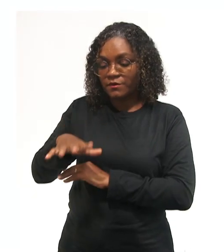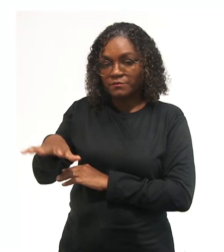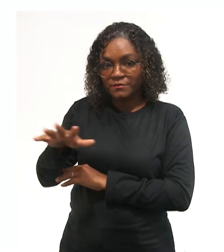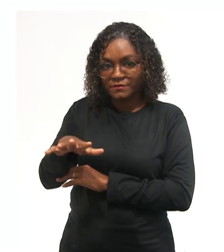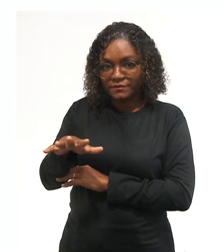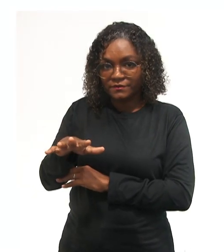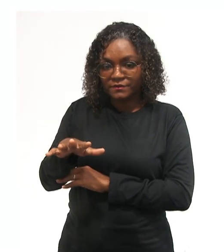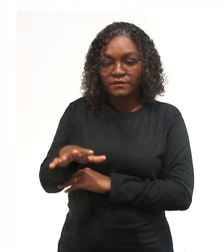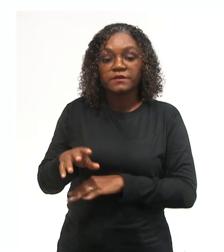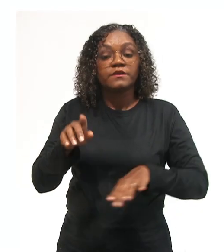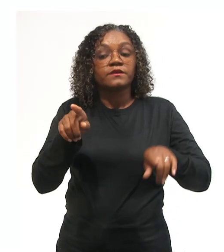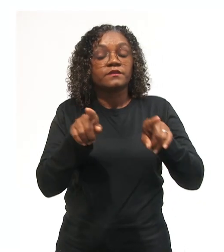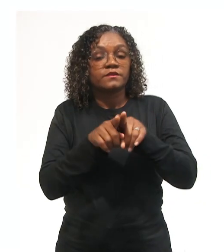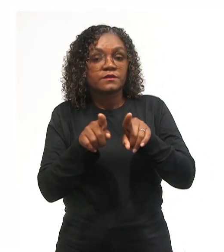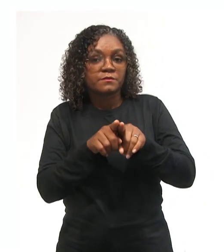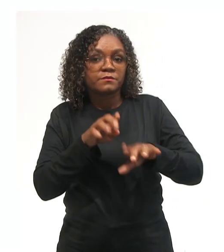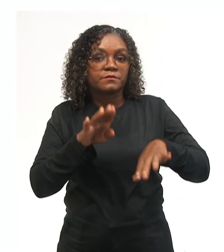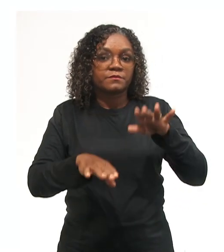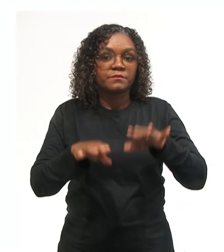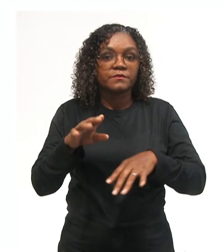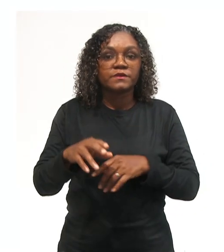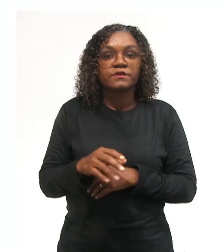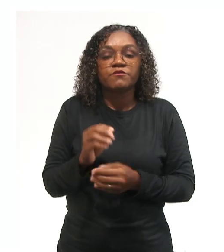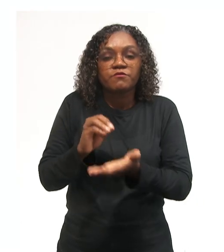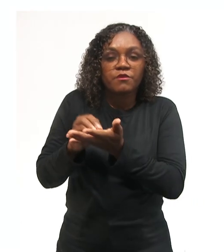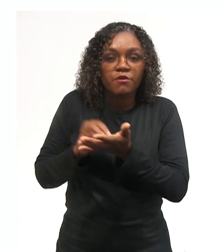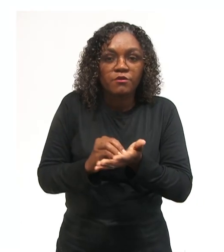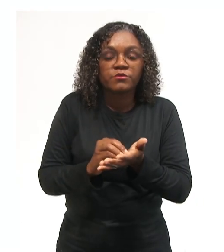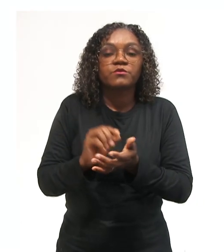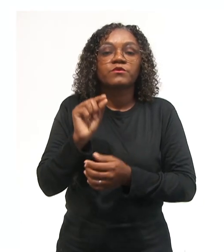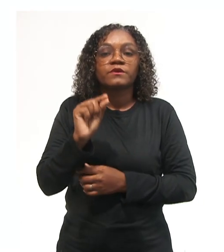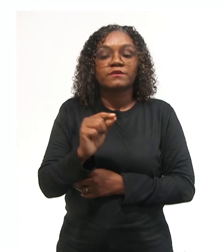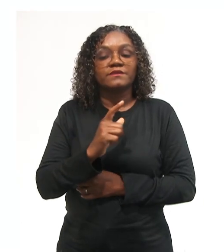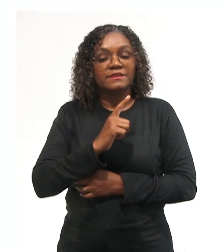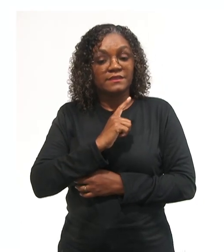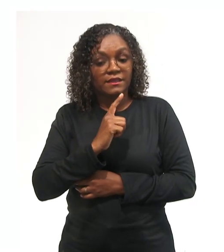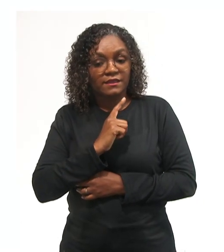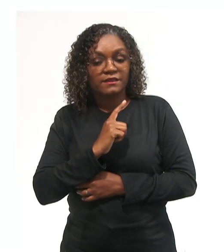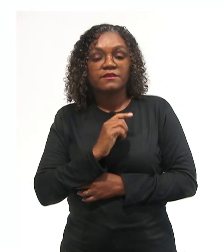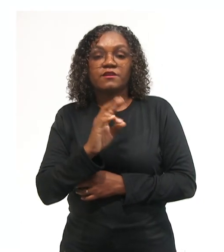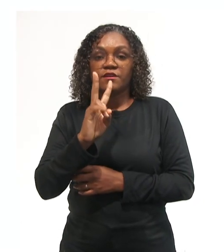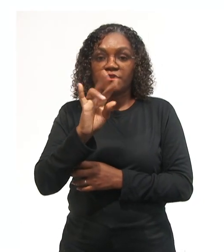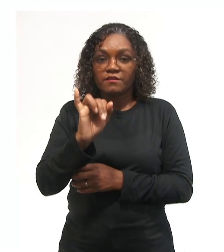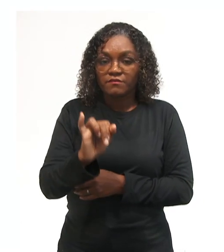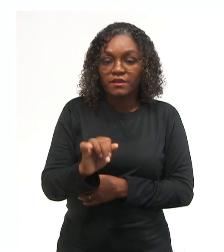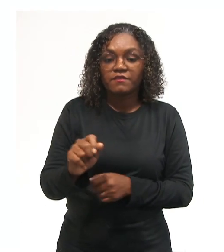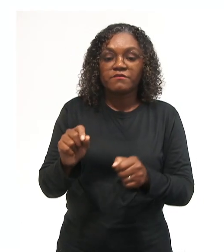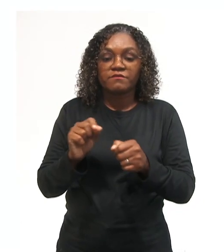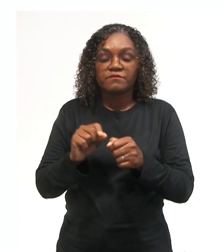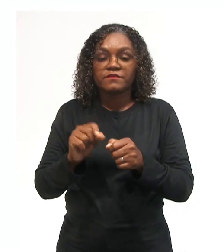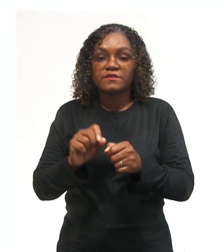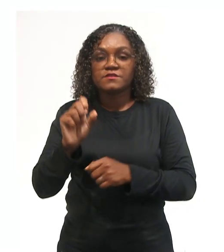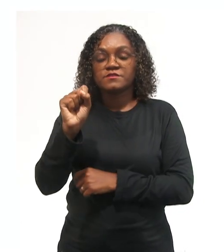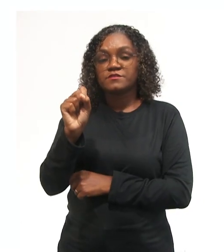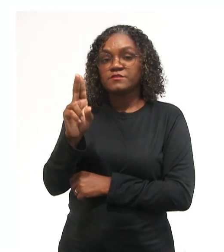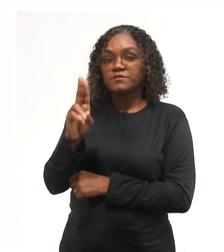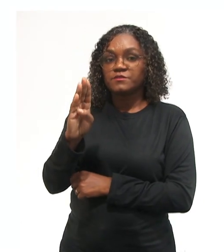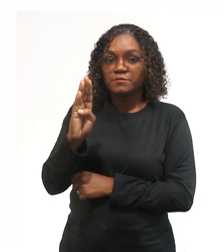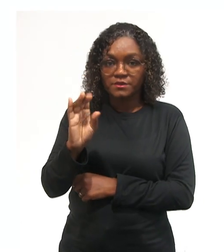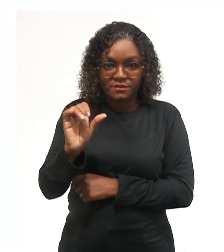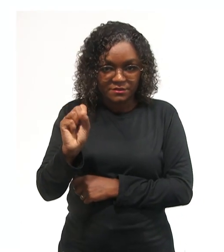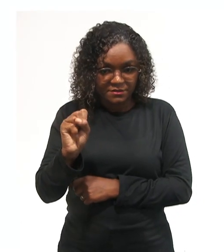de mercados incompletos, o Estado vai agir também, e também nas externalidades, por meio da subsidiação ou